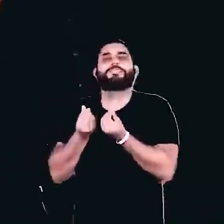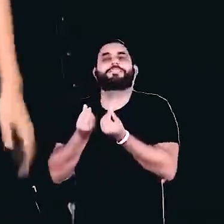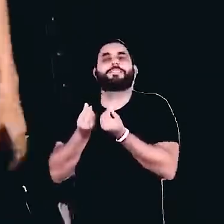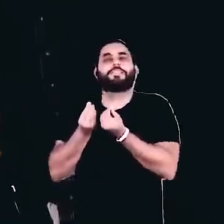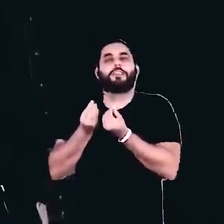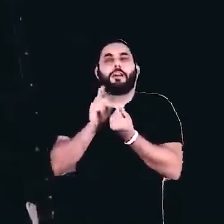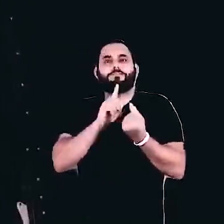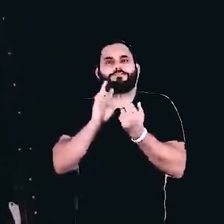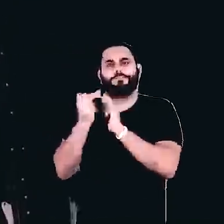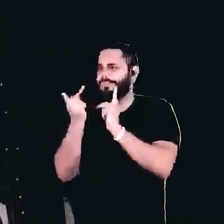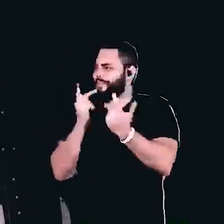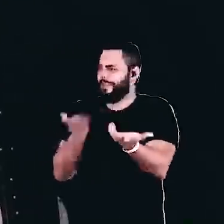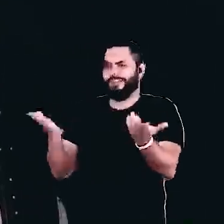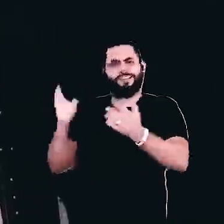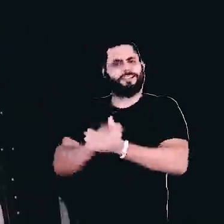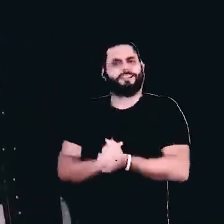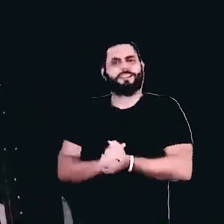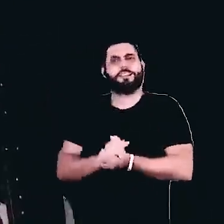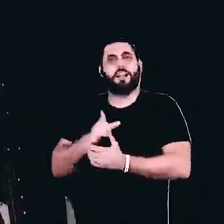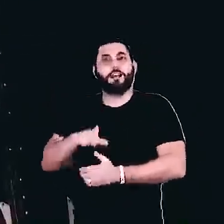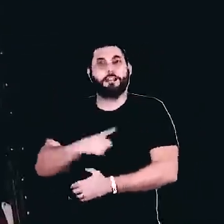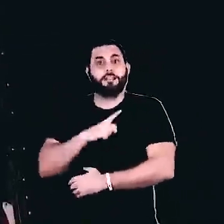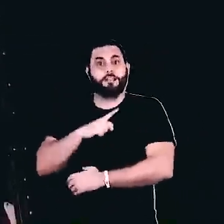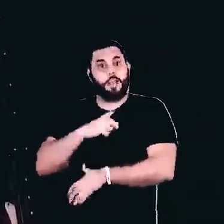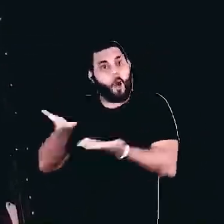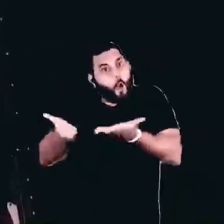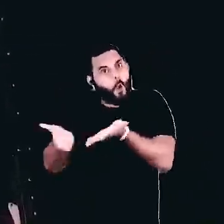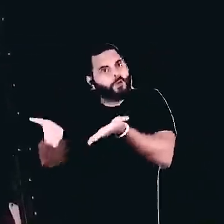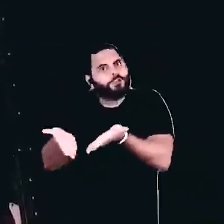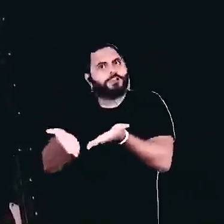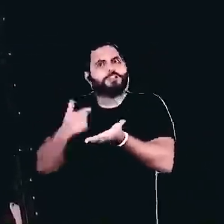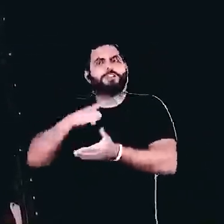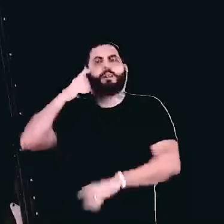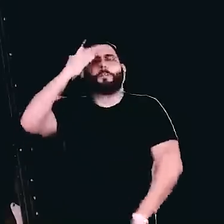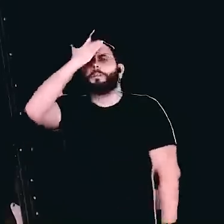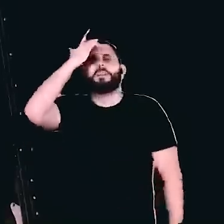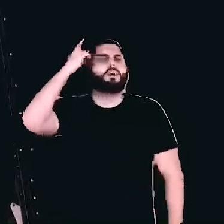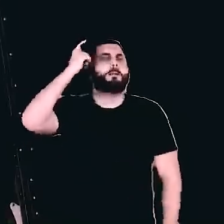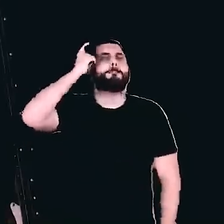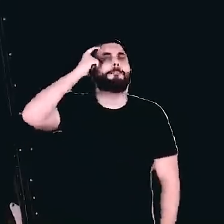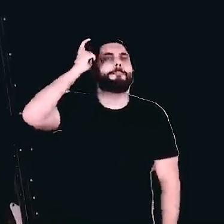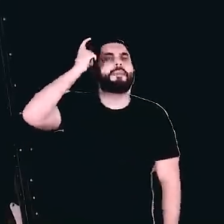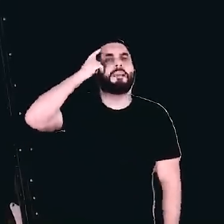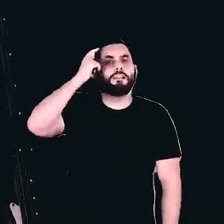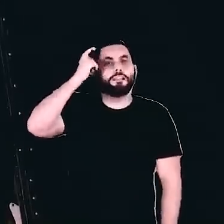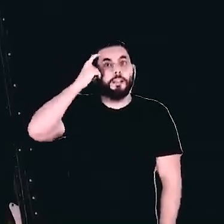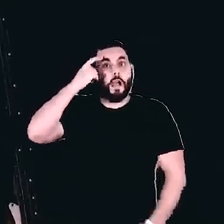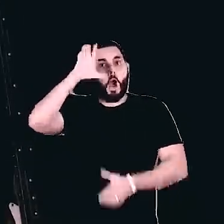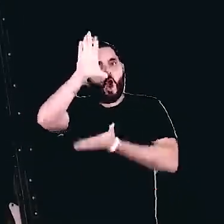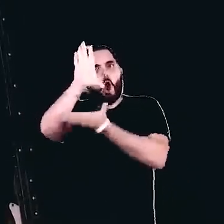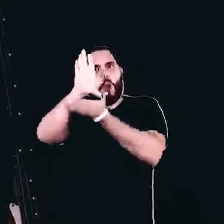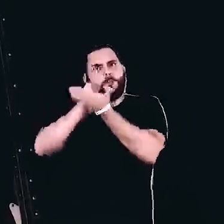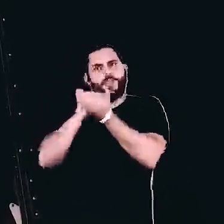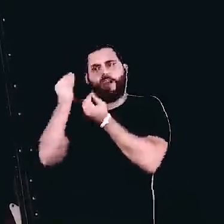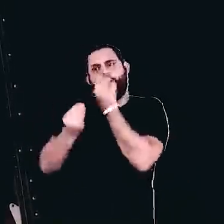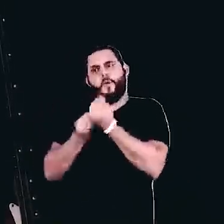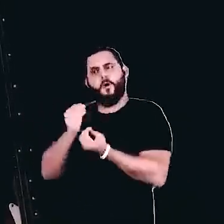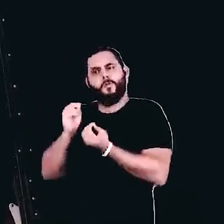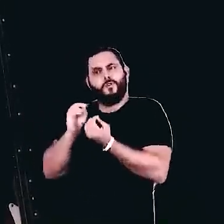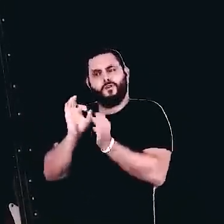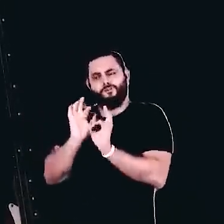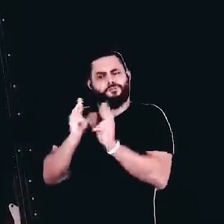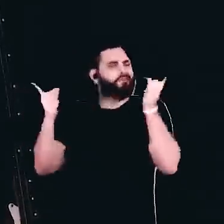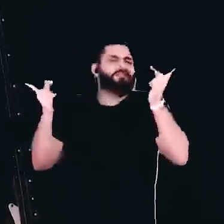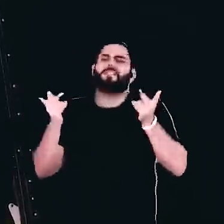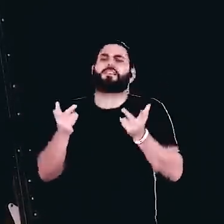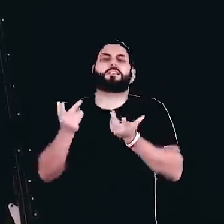totalmente distorcido. A gente vive numa época de pensamentos e de padrões distorcidos e